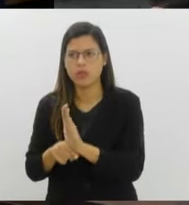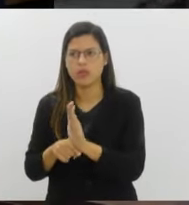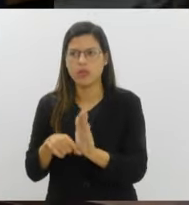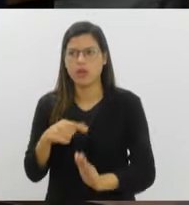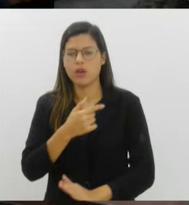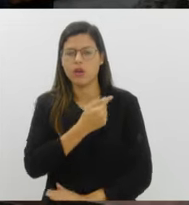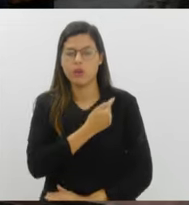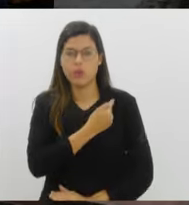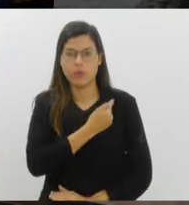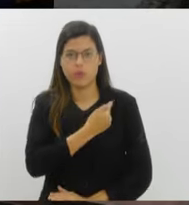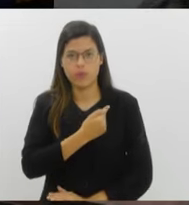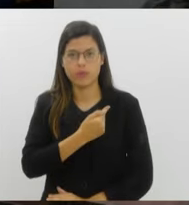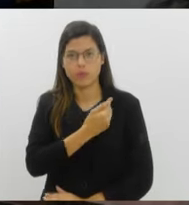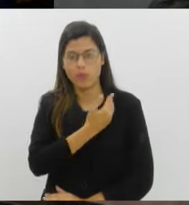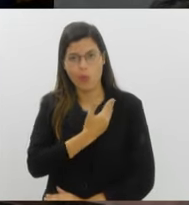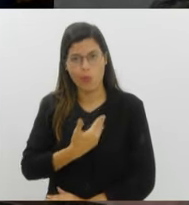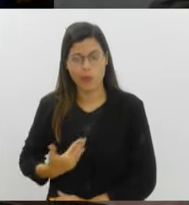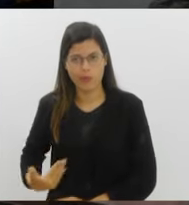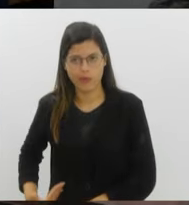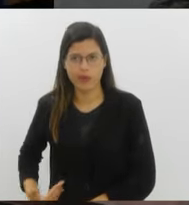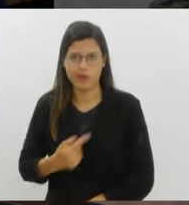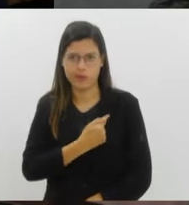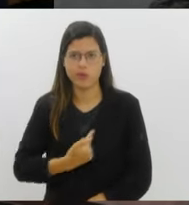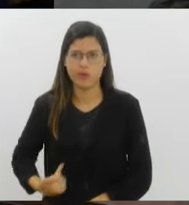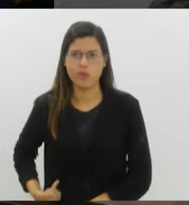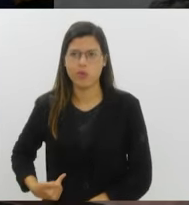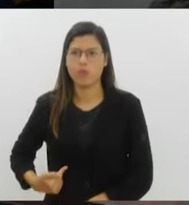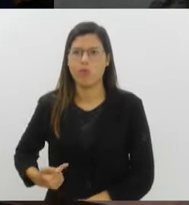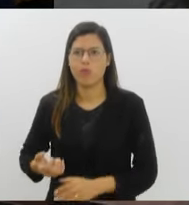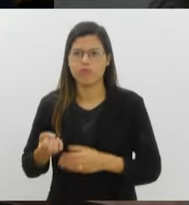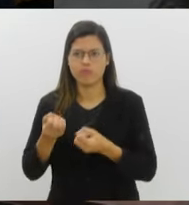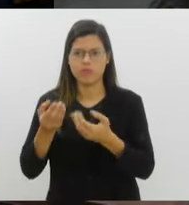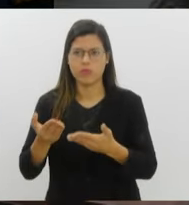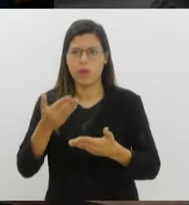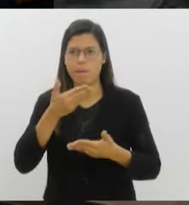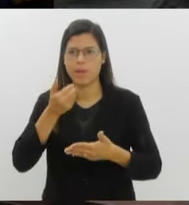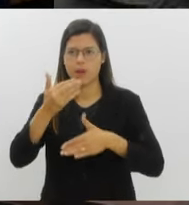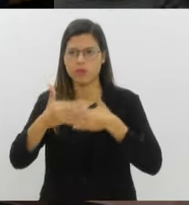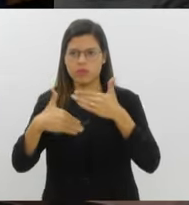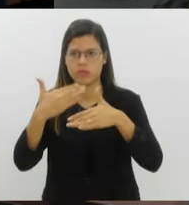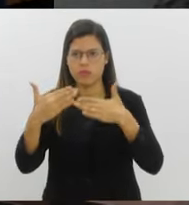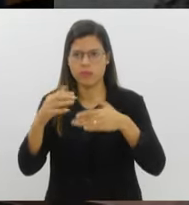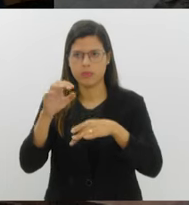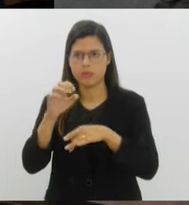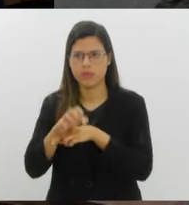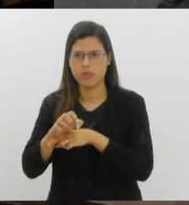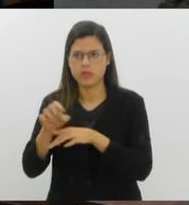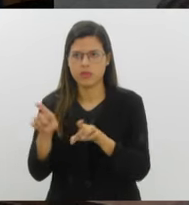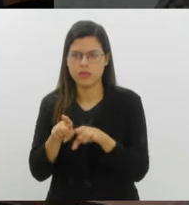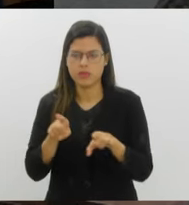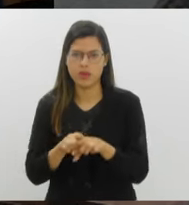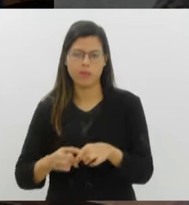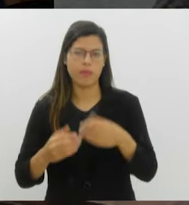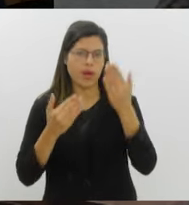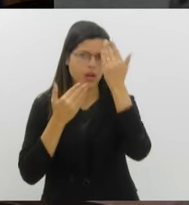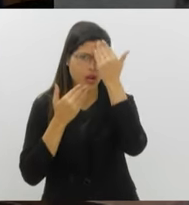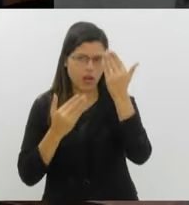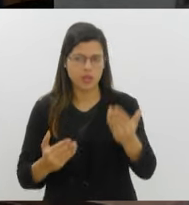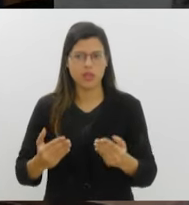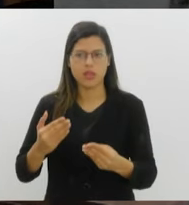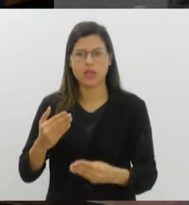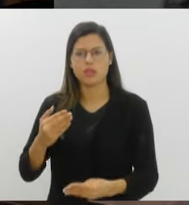governo a gente pode proporcionar um melhor desenvolvimento do nosso Estado. Trago aqui a minha gratidão ao nosso presidente